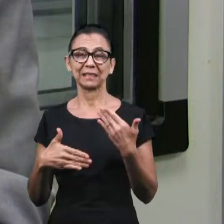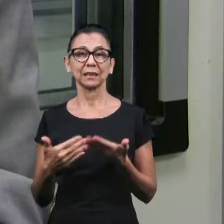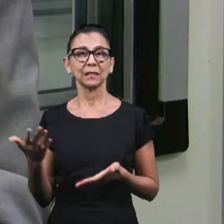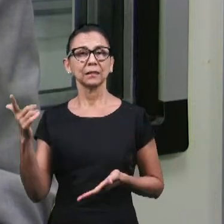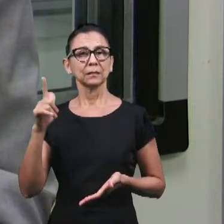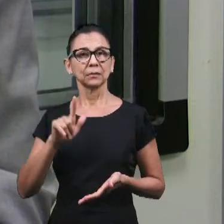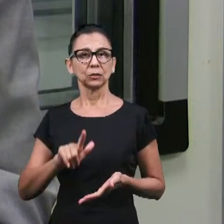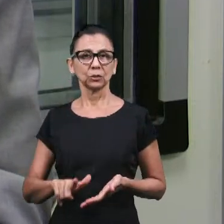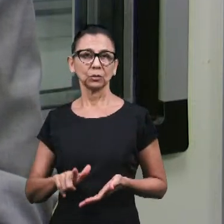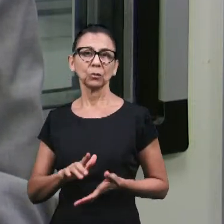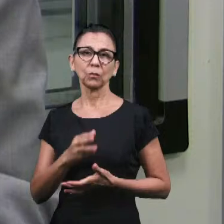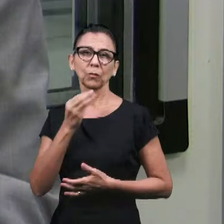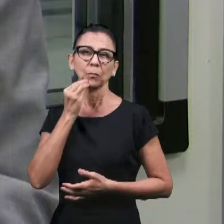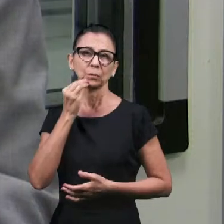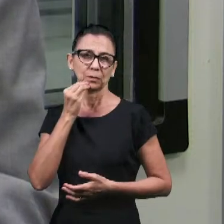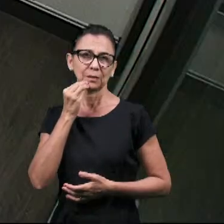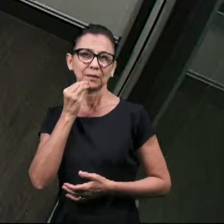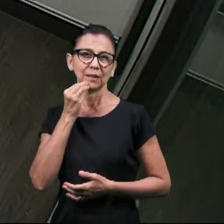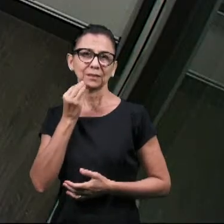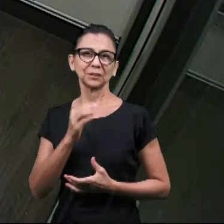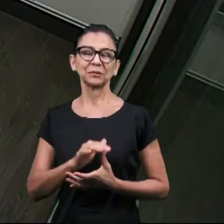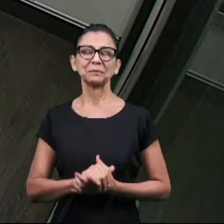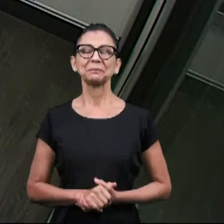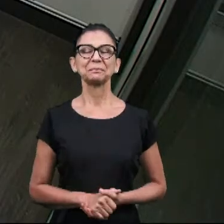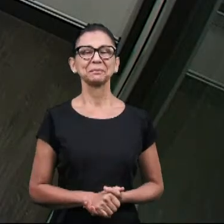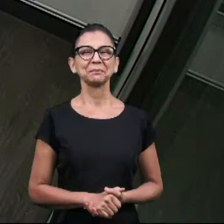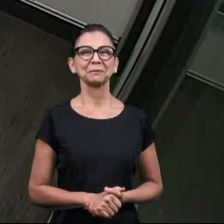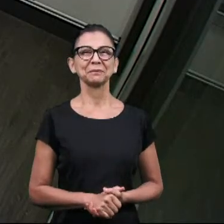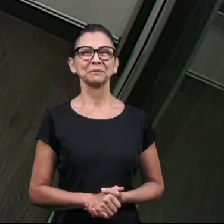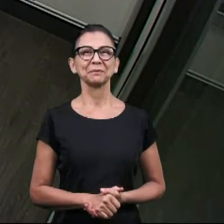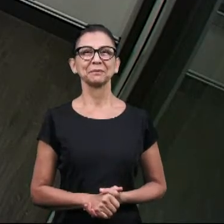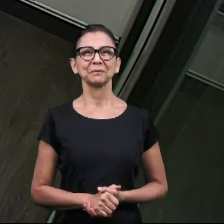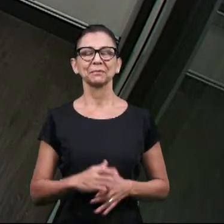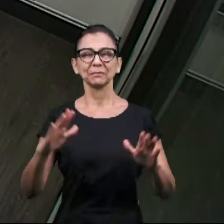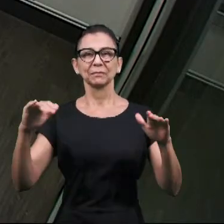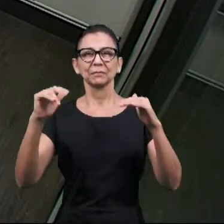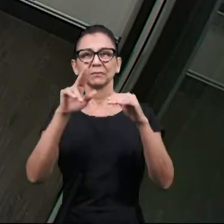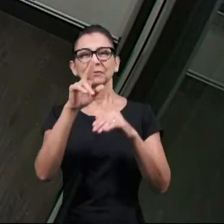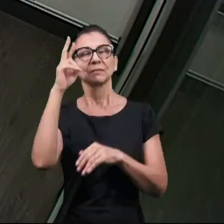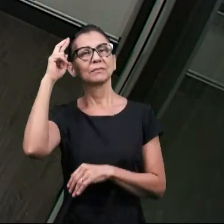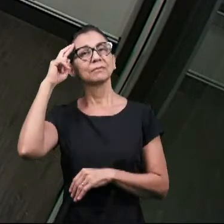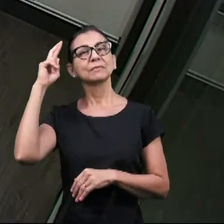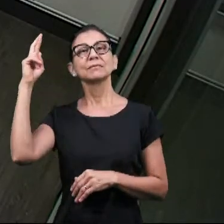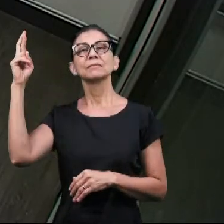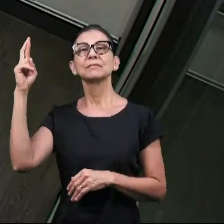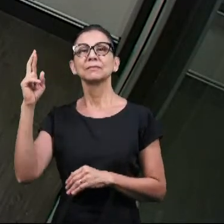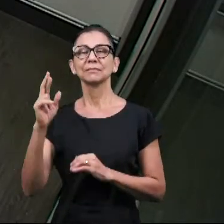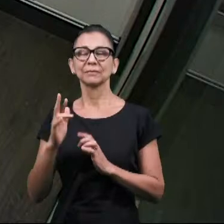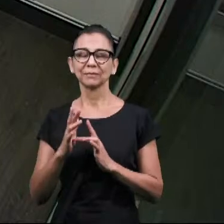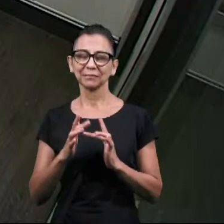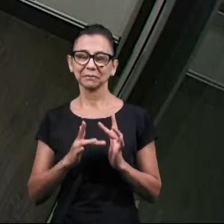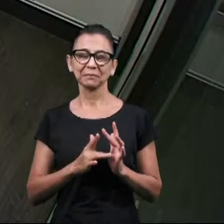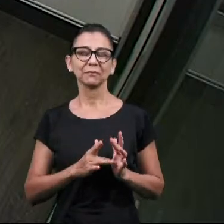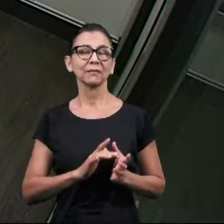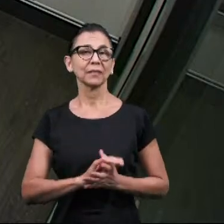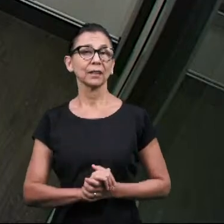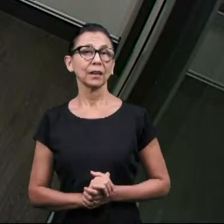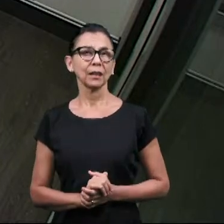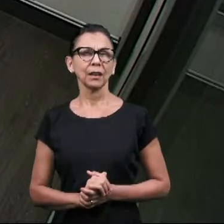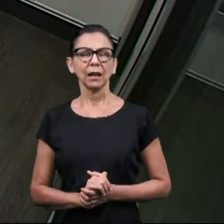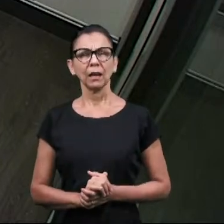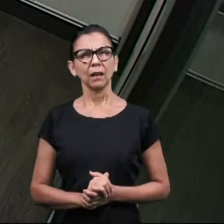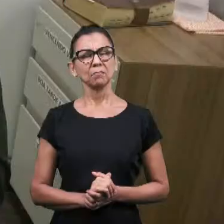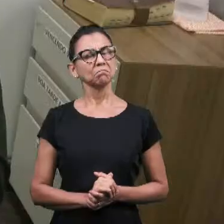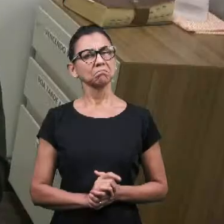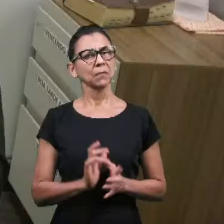aqui mais uma oportunidade na verdade para virilha louvado seja o nome do nosso Senhor Jesus neste final de